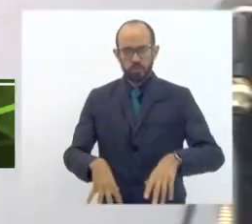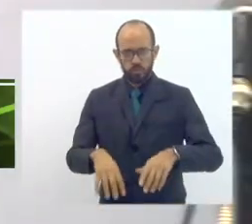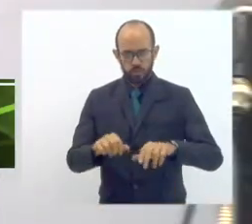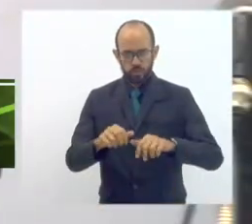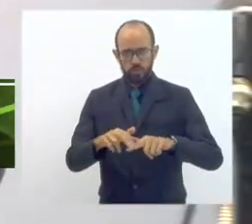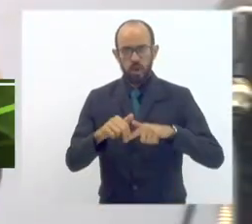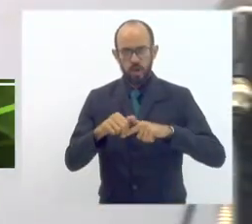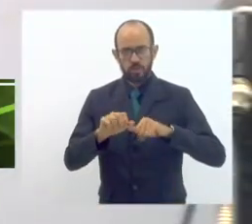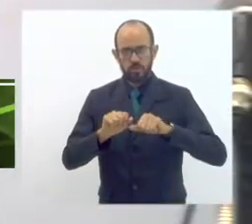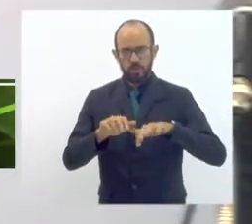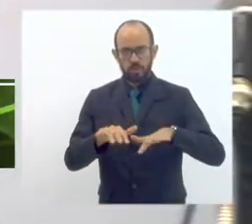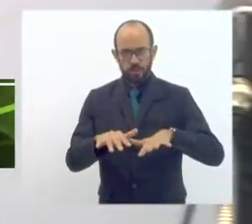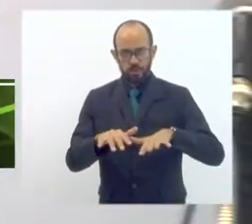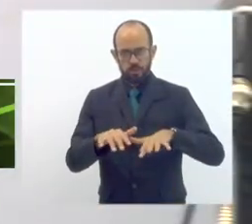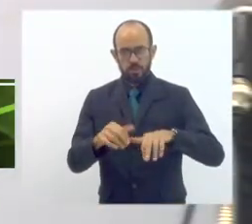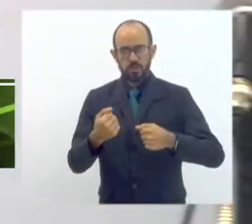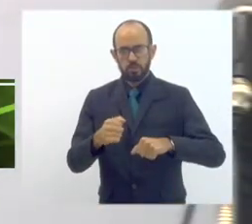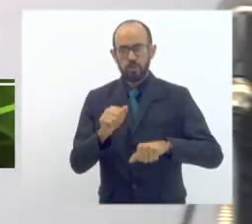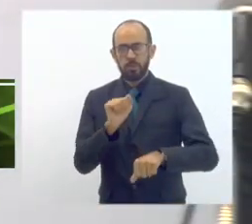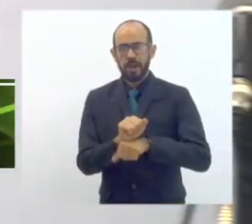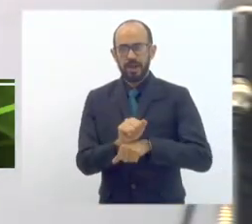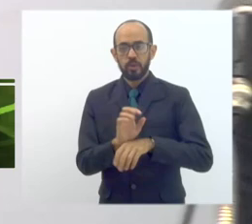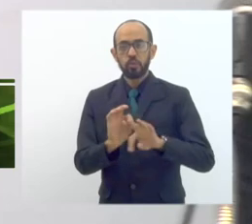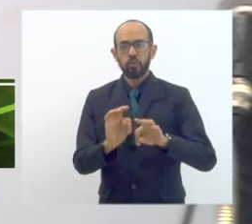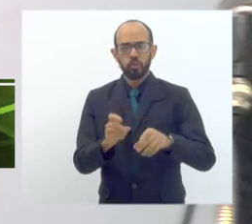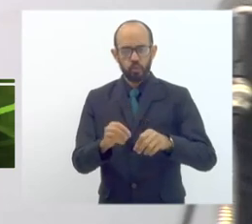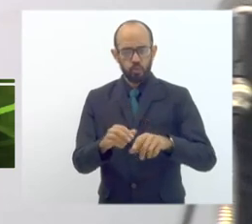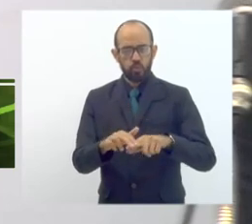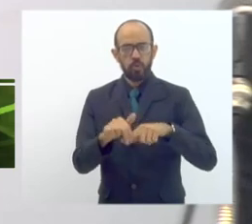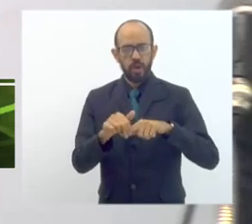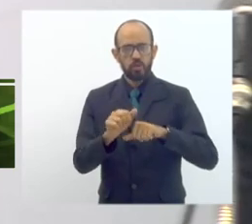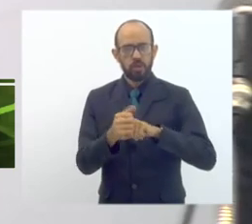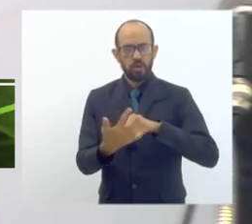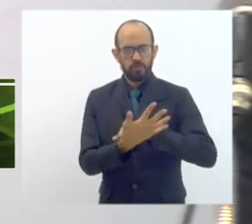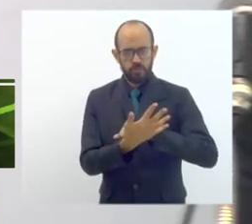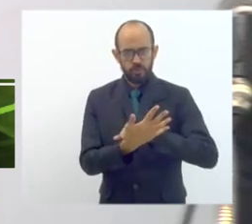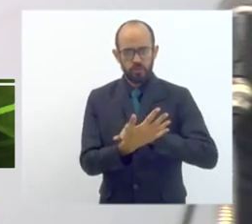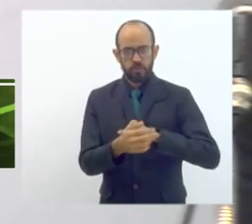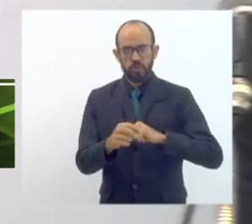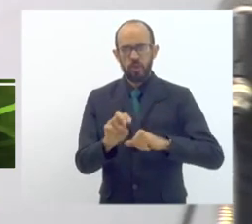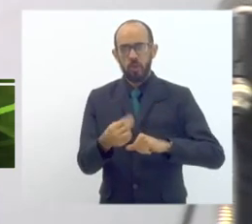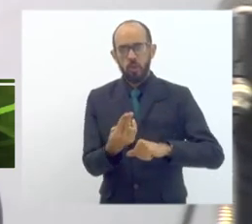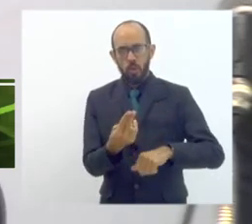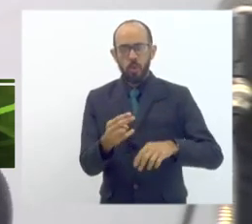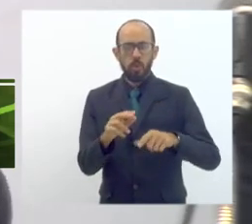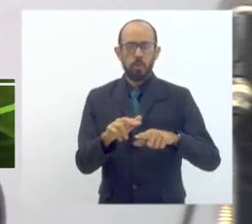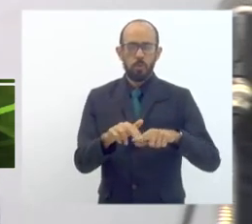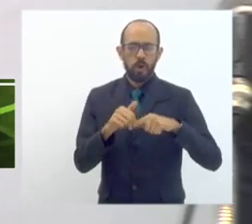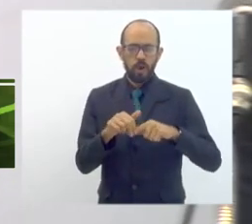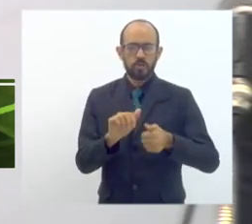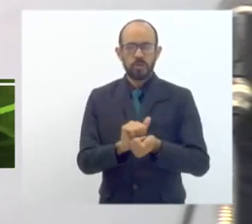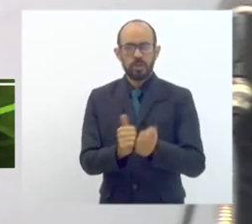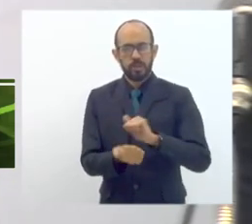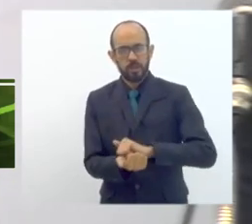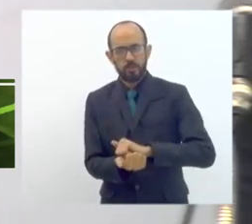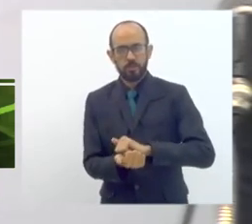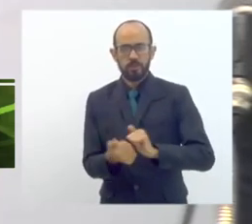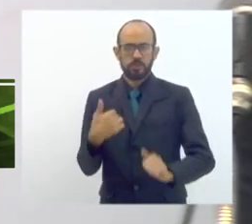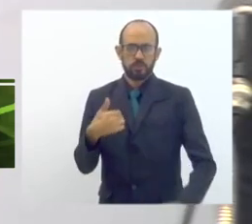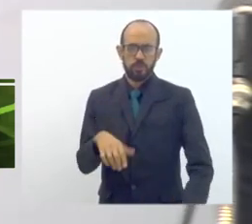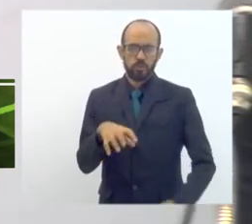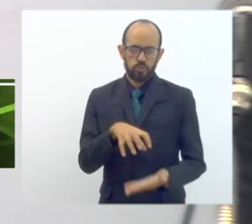tudo para atender o povo na Covid. E isso significou, seja por causa da reorganização dos esforços do sistema de